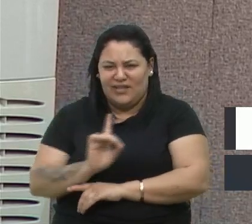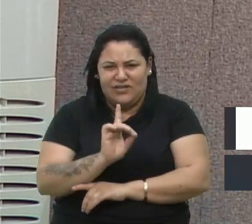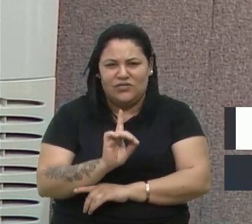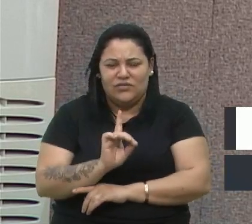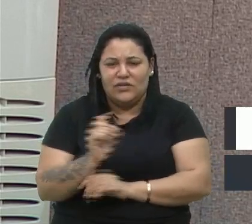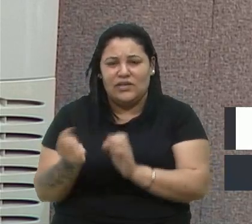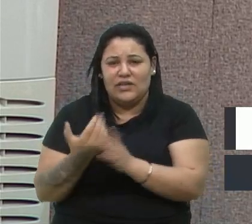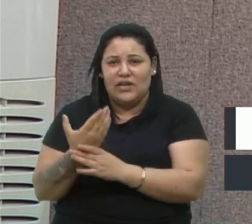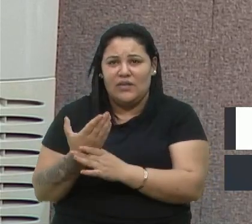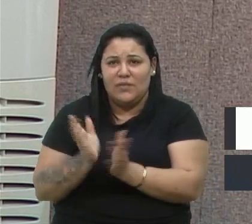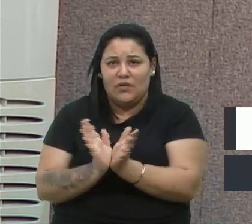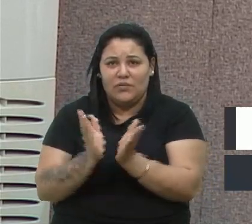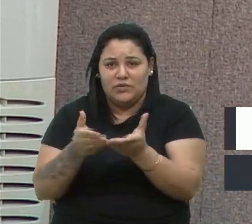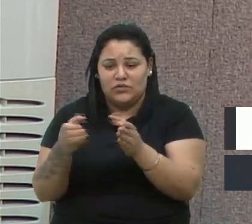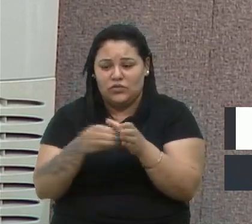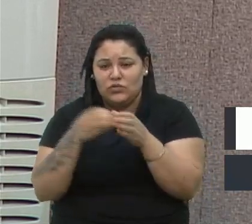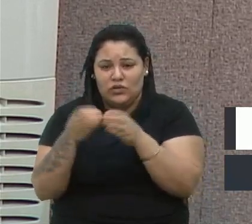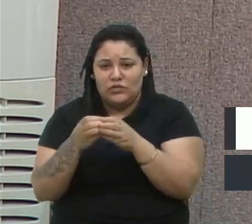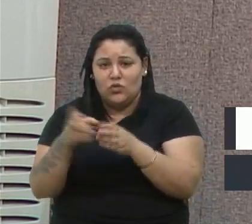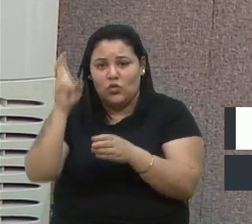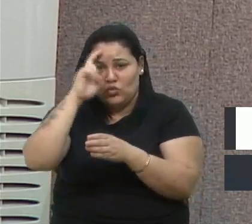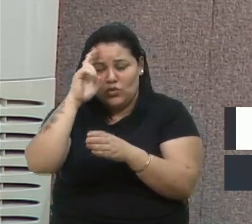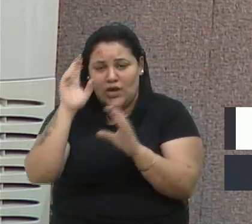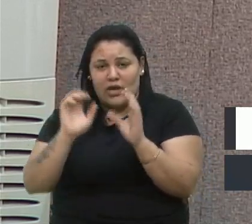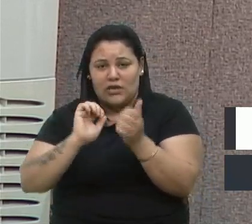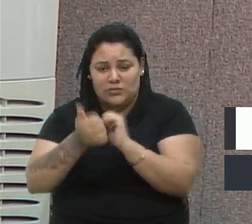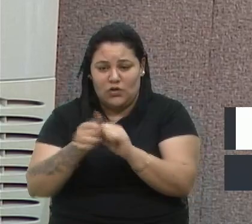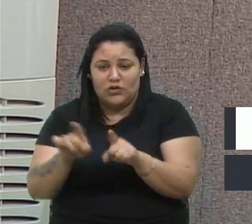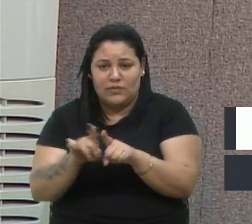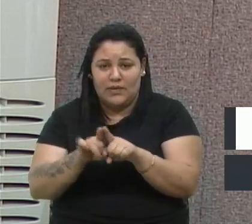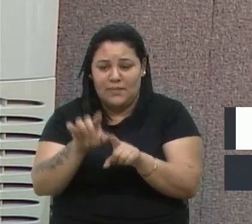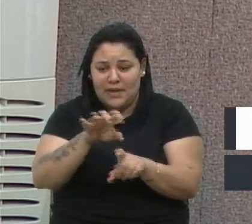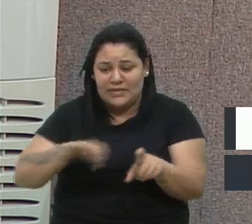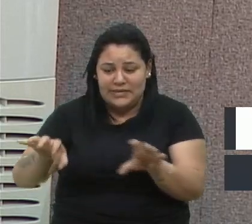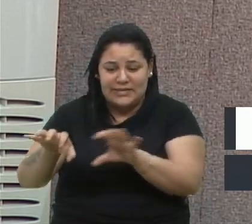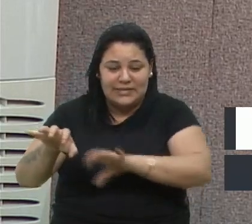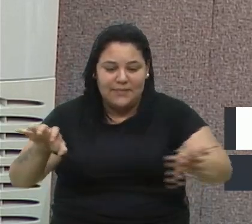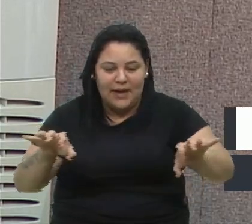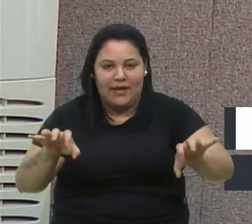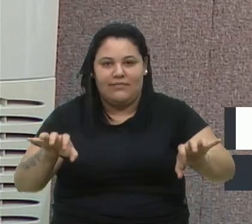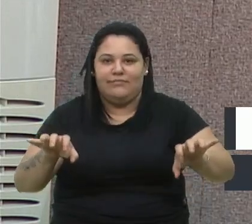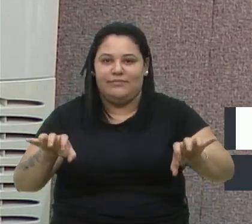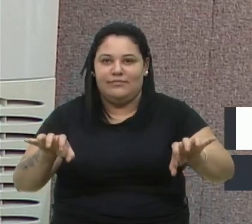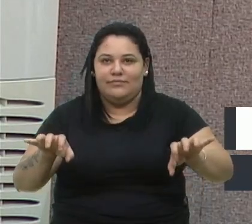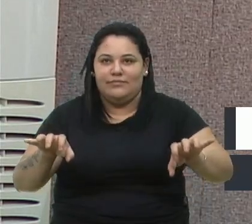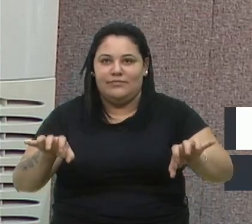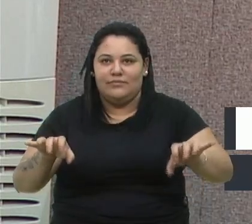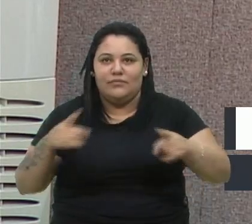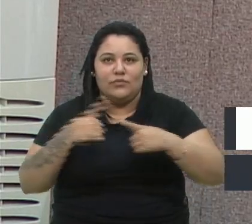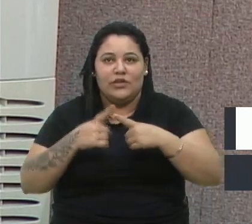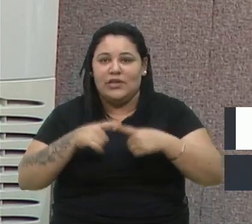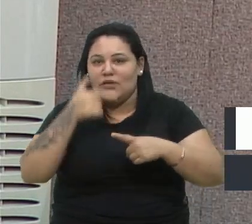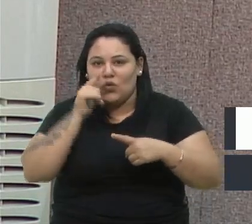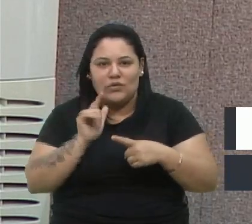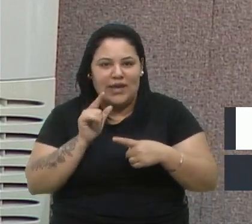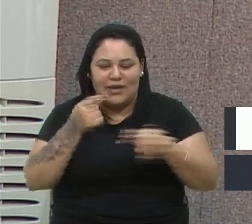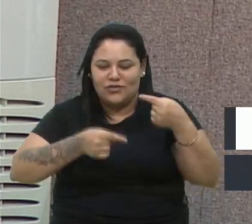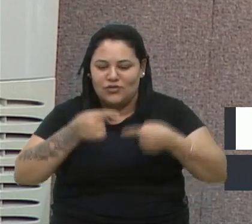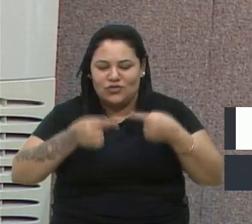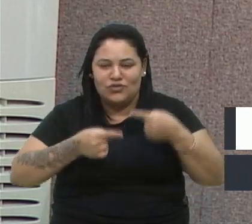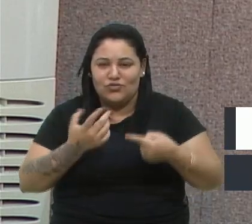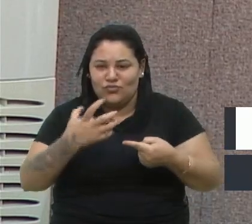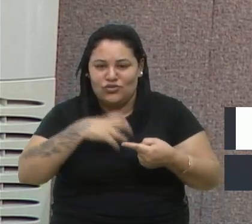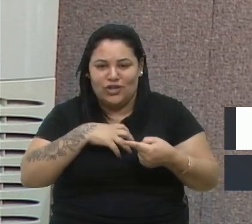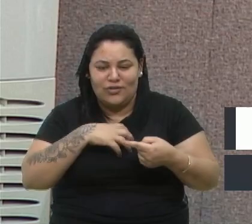turismo, cultura e esporte para separar de outras comissões muito grandes da casa que não conseguem debater essas áreas de forma